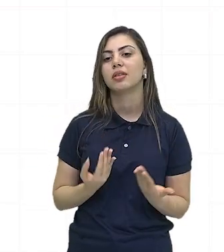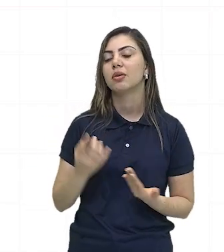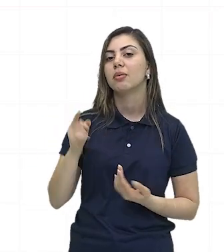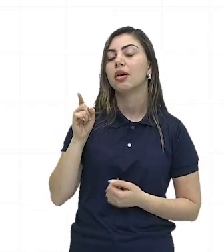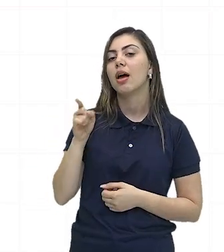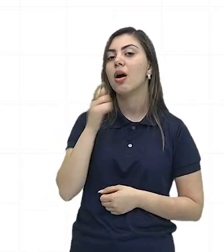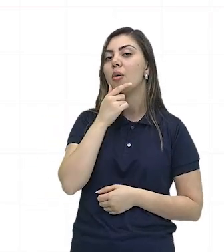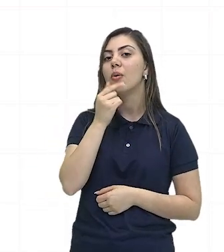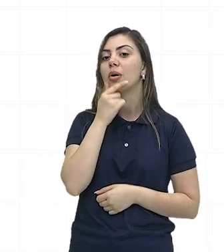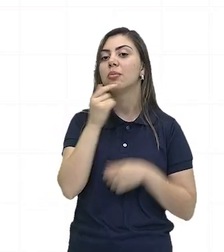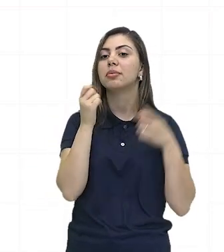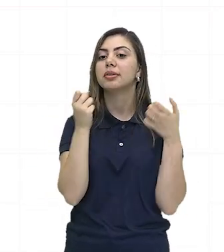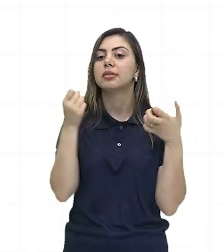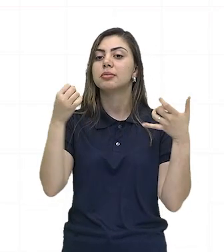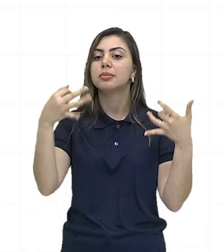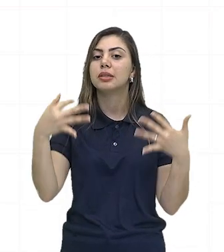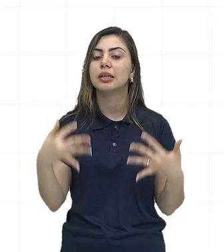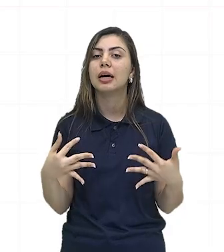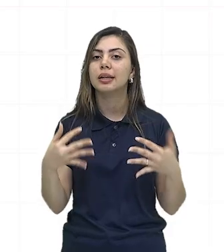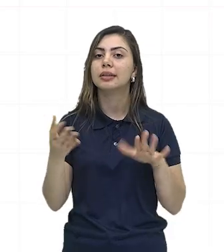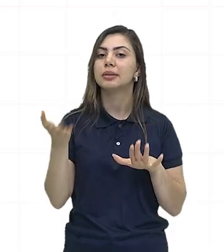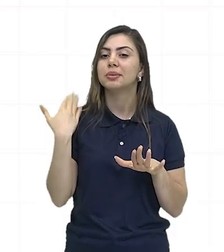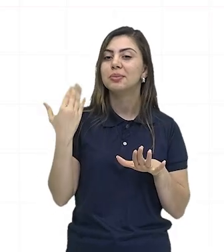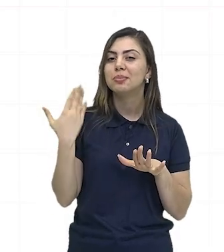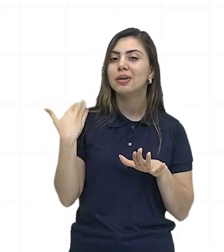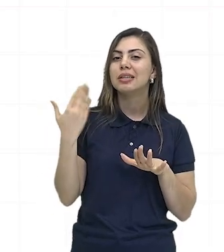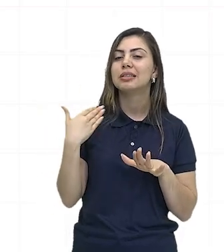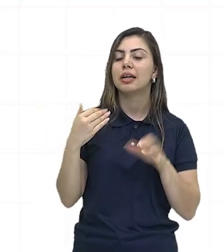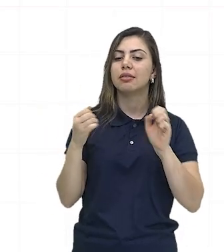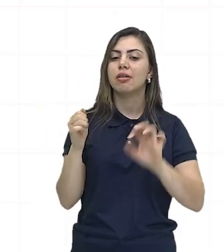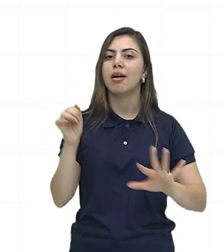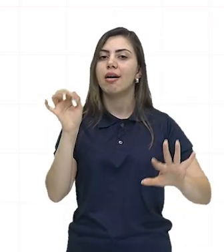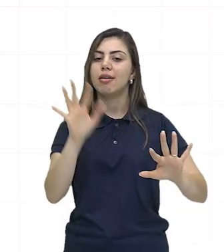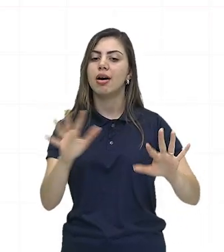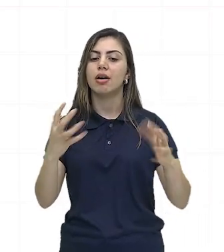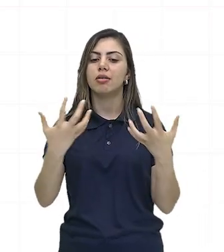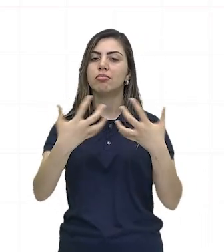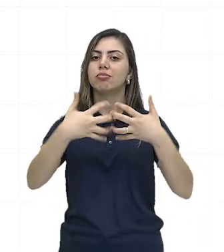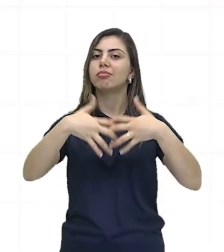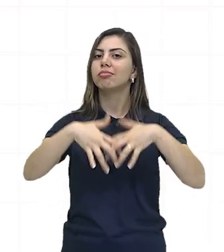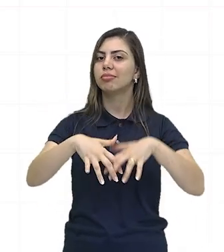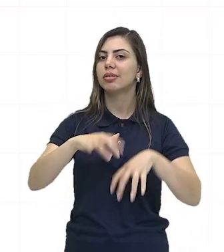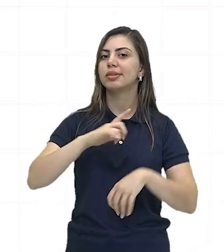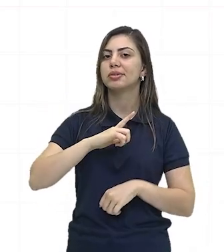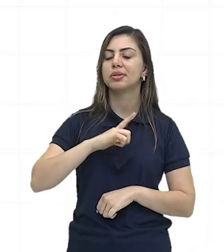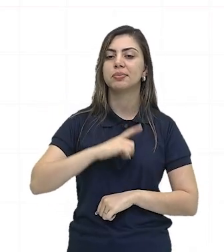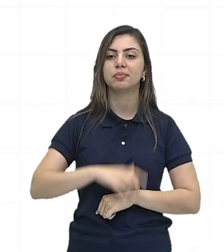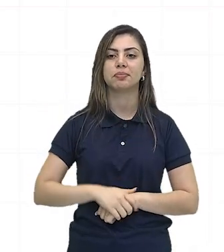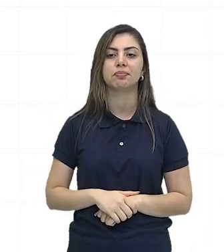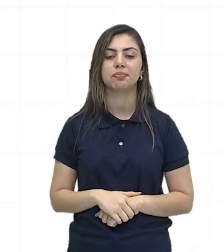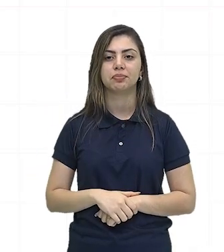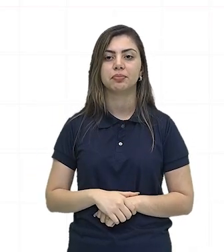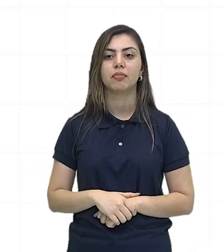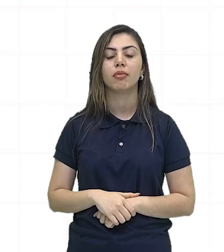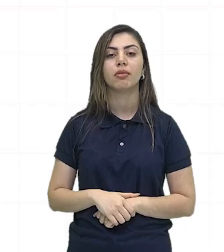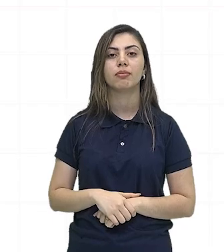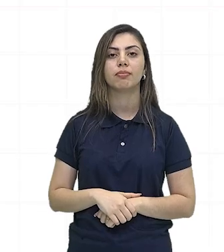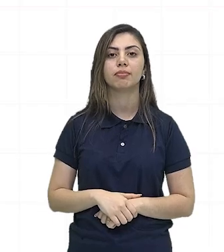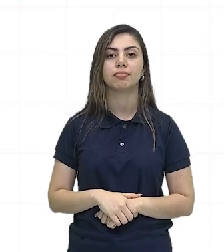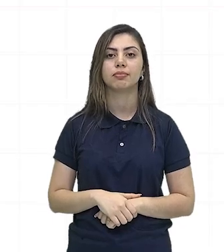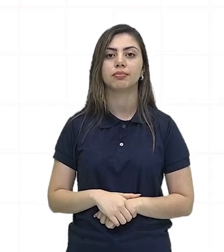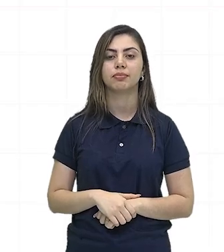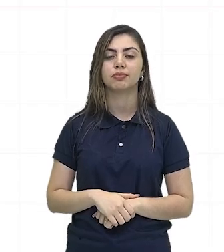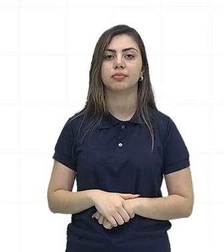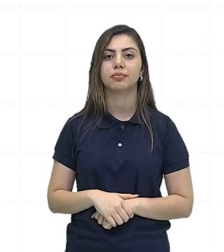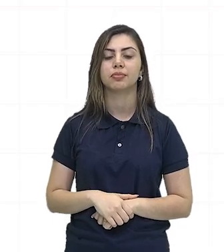argumentava que os continentes eles já estiveram unidos lá no passado. Um outro argumento